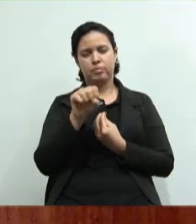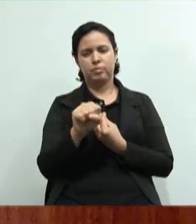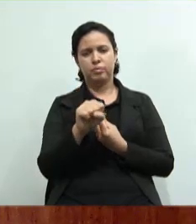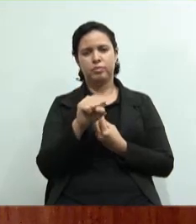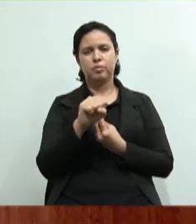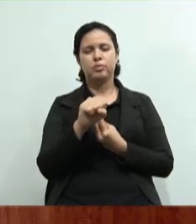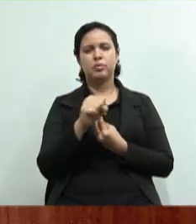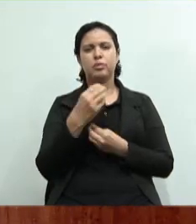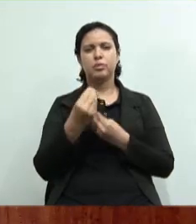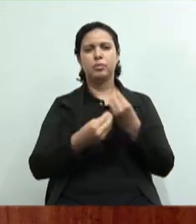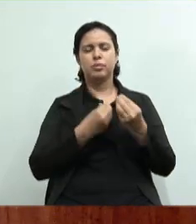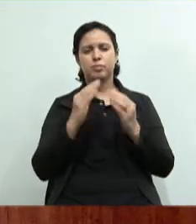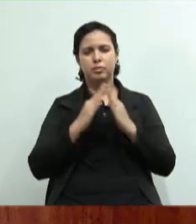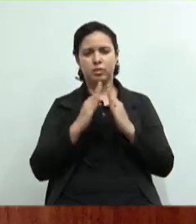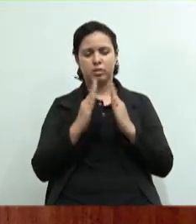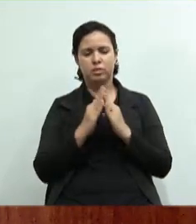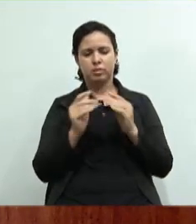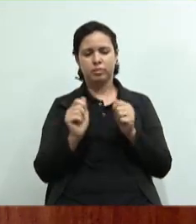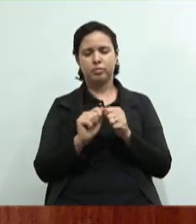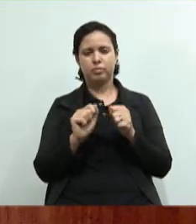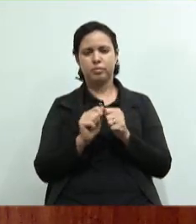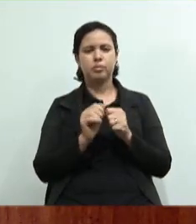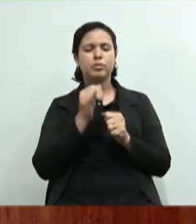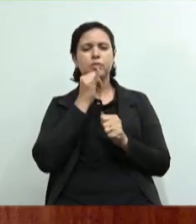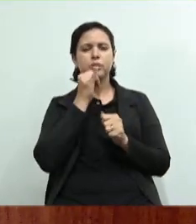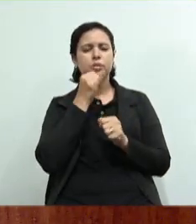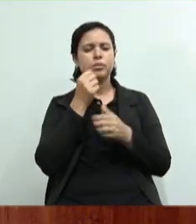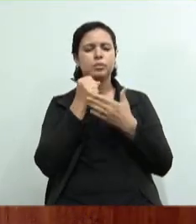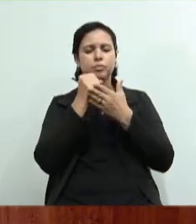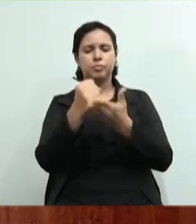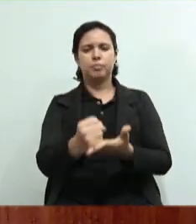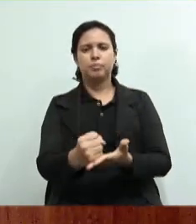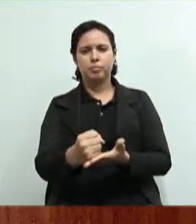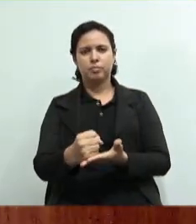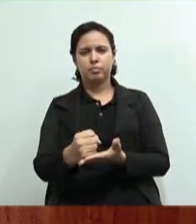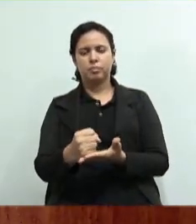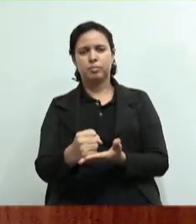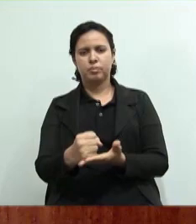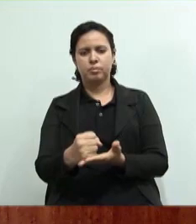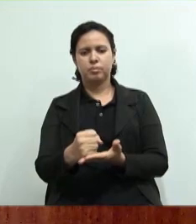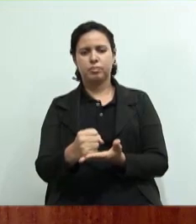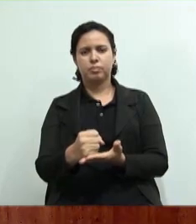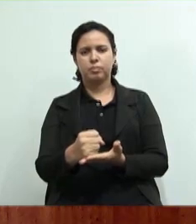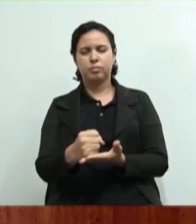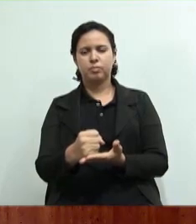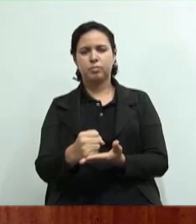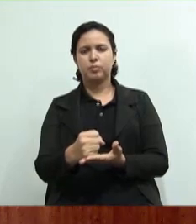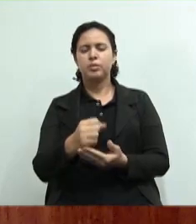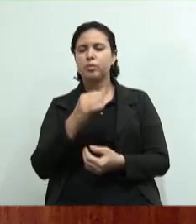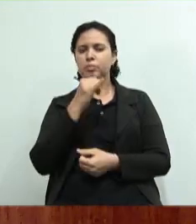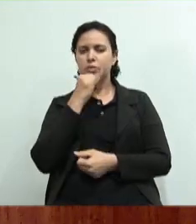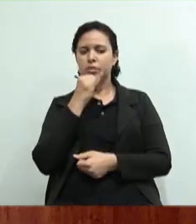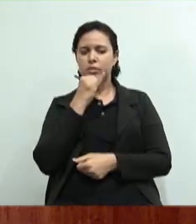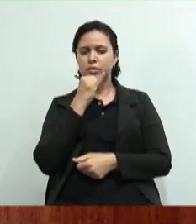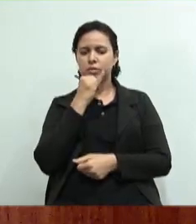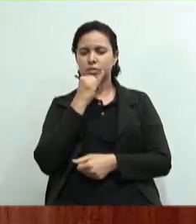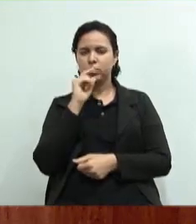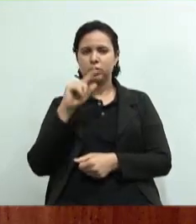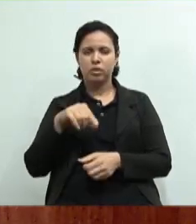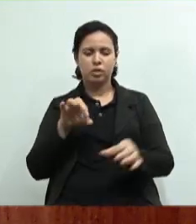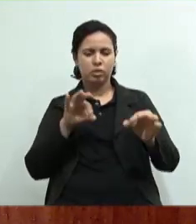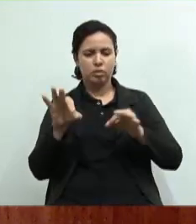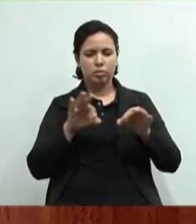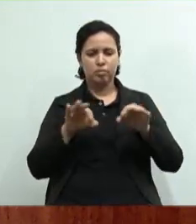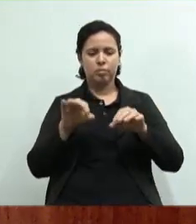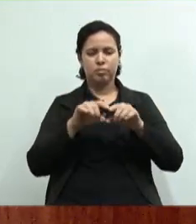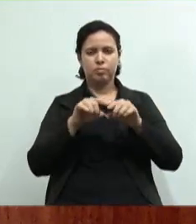ser feito em casa isso? Né? Que exemplo a gente pode trazer? A gente pode citar aqui como um dos exemplos desses, a arrumação do quarto, né?